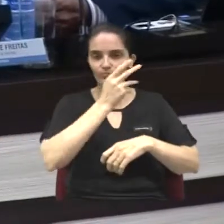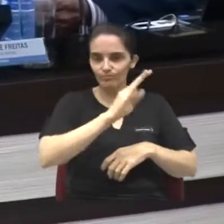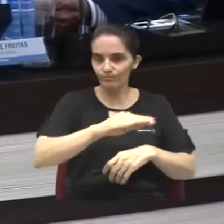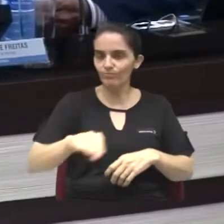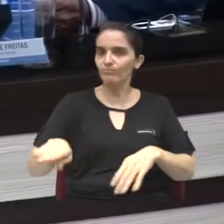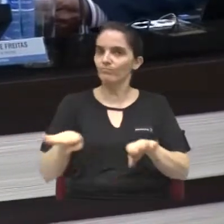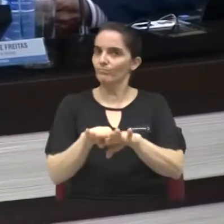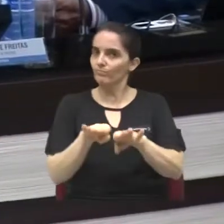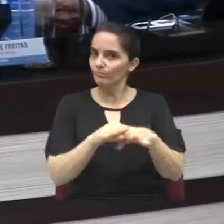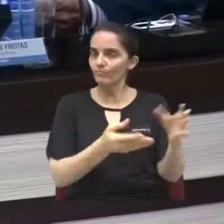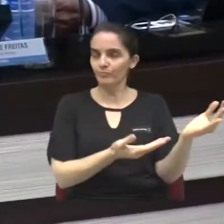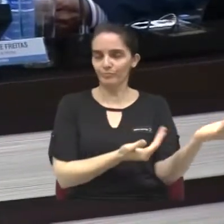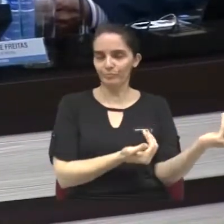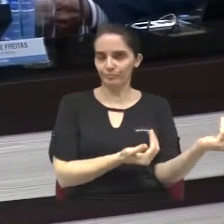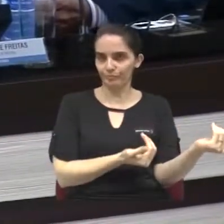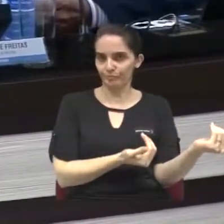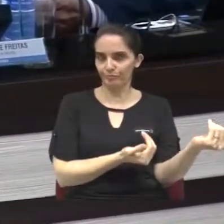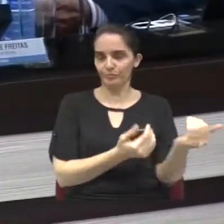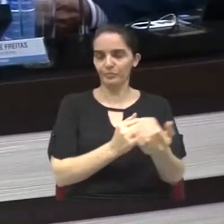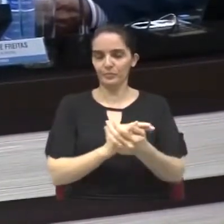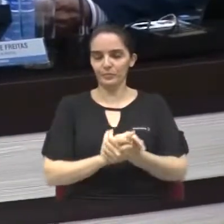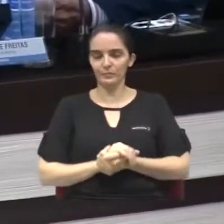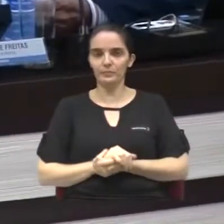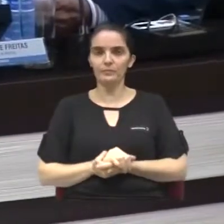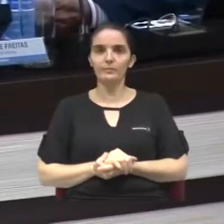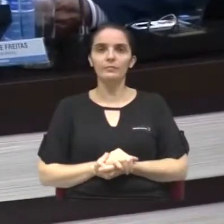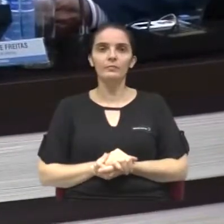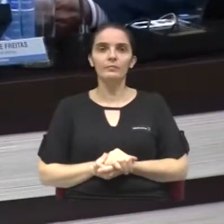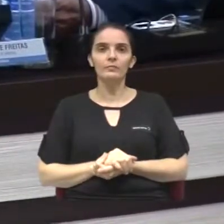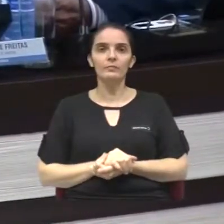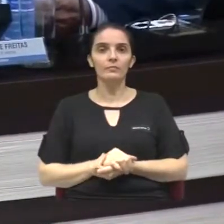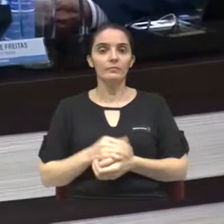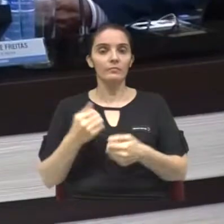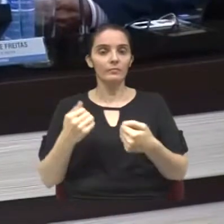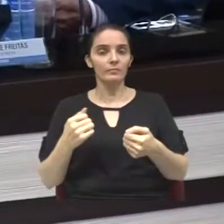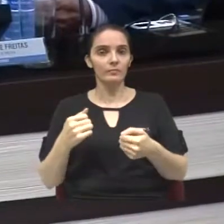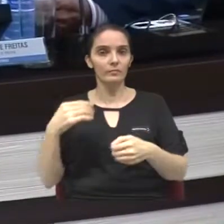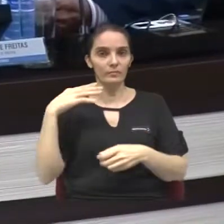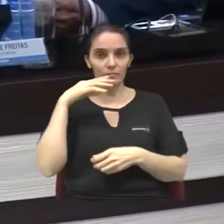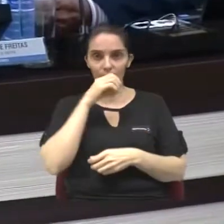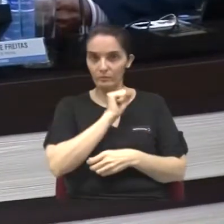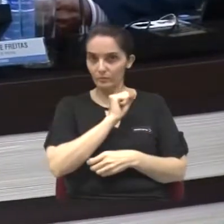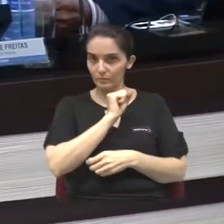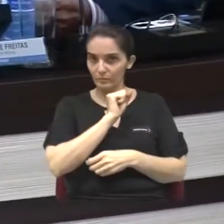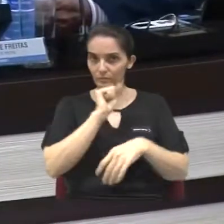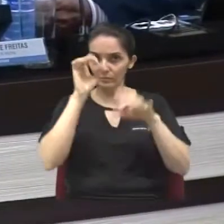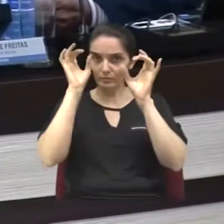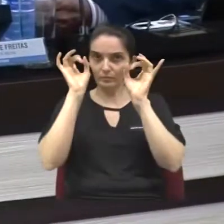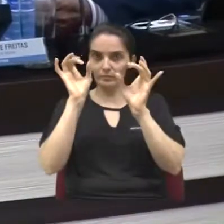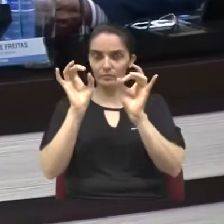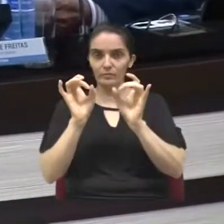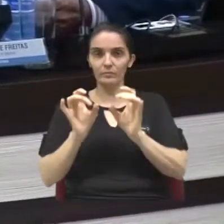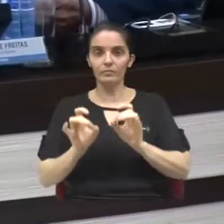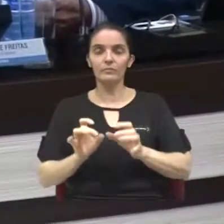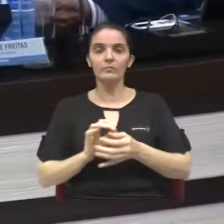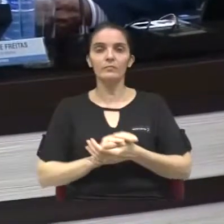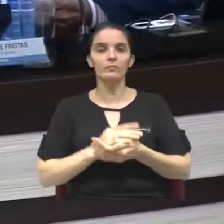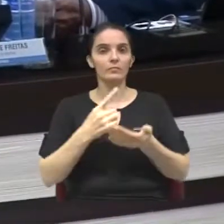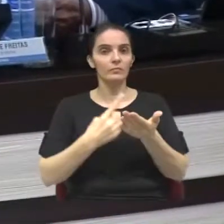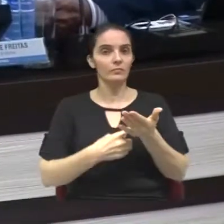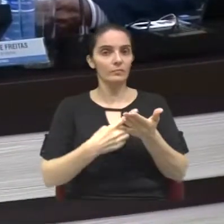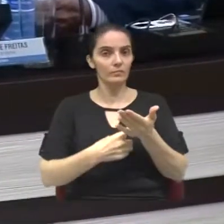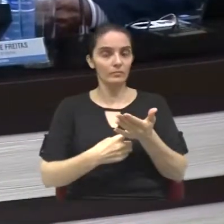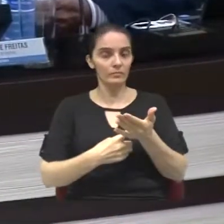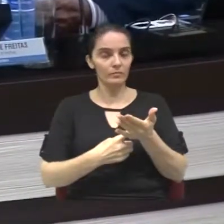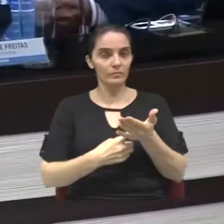e adolescentes e da outras providências, deverá tramitar sob o regime de urgência especial, conforme